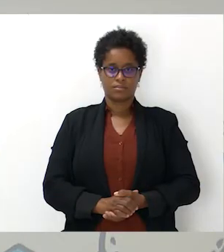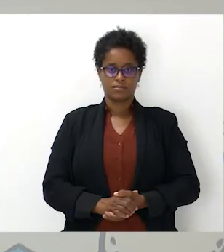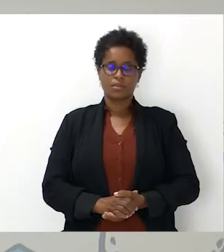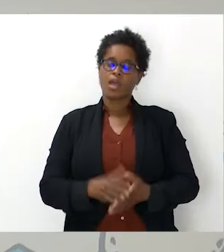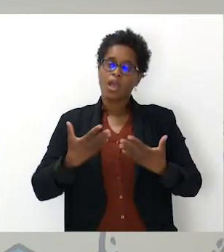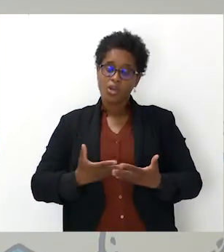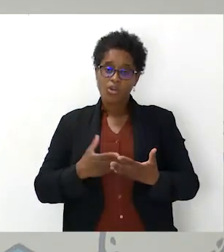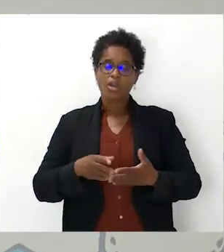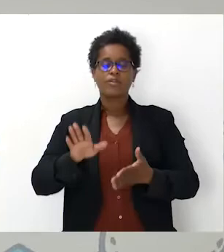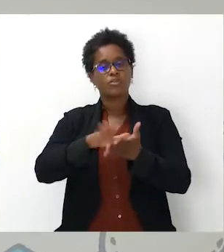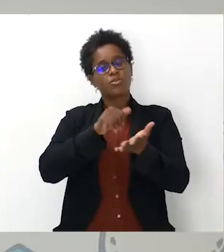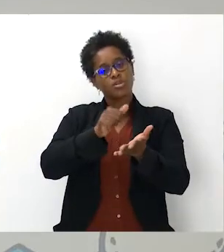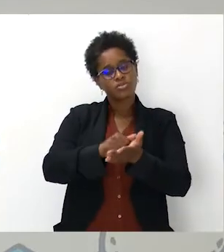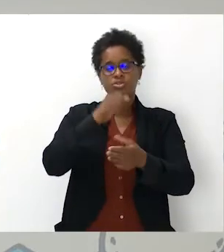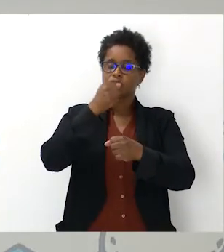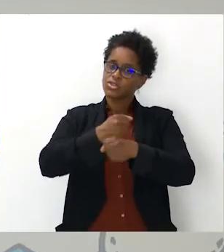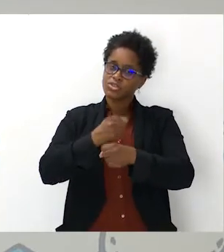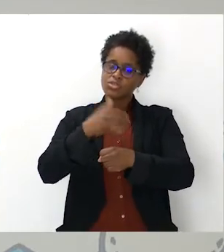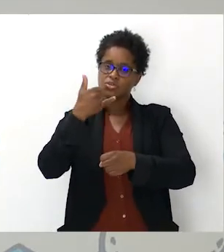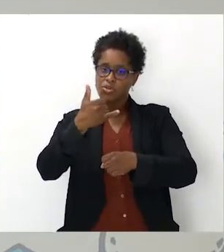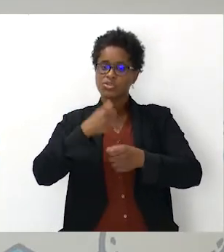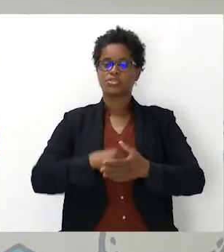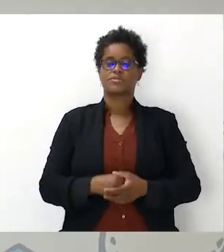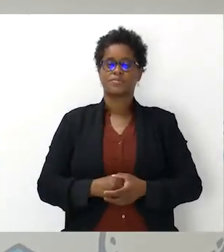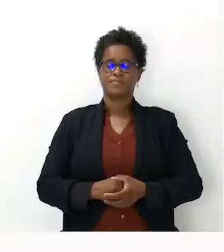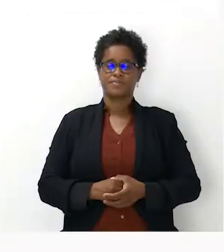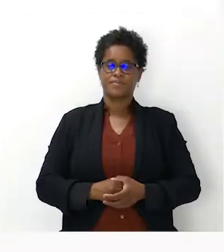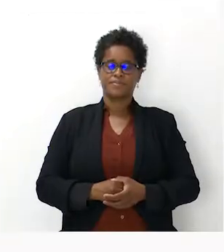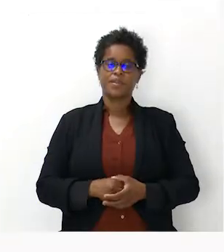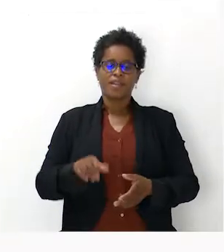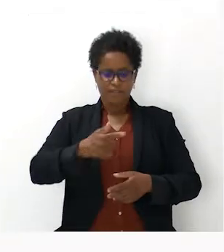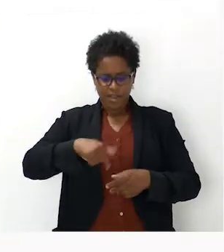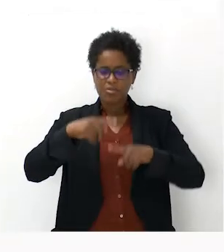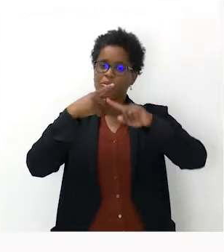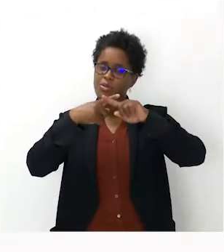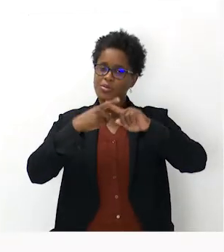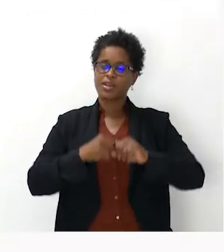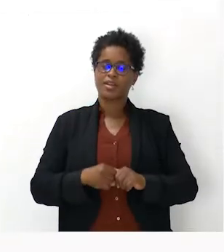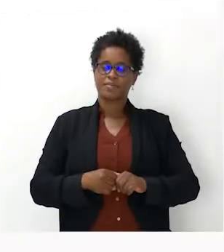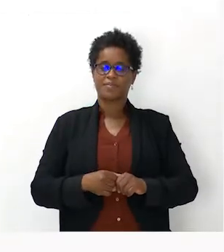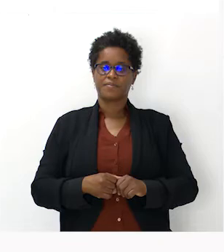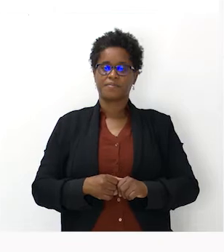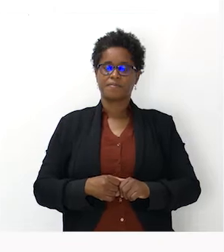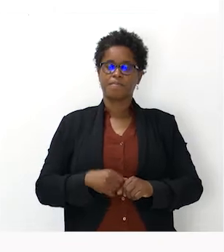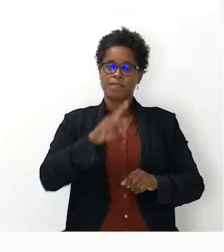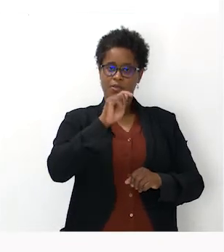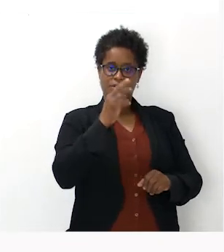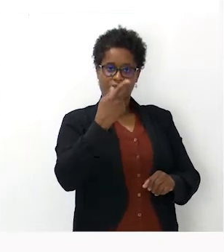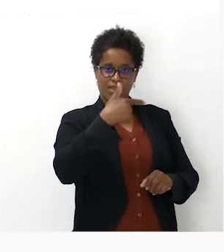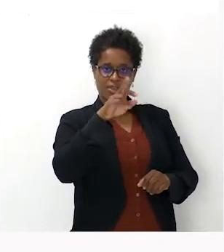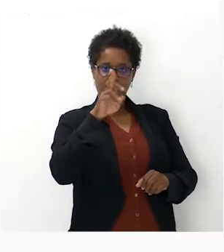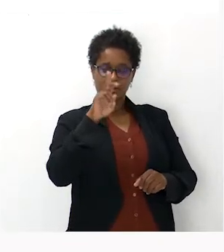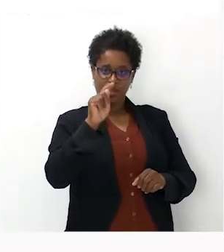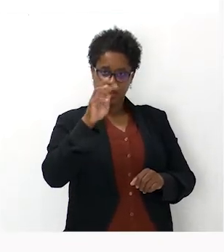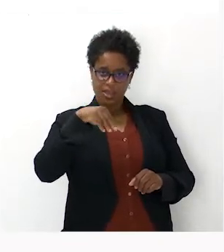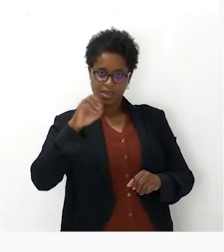Vamos agora à correção do exercício 2. Vamos multiplicar os extremos, que nesse